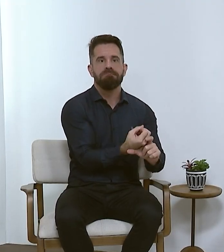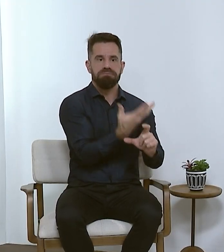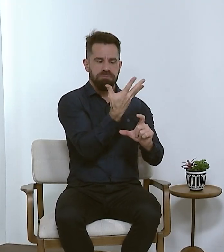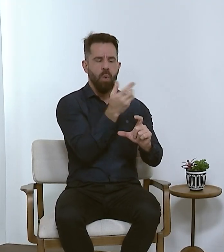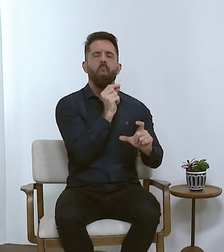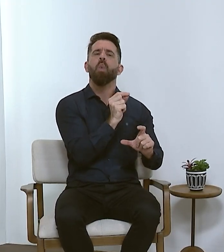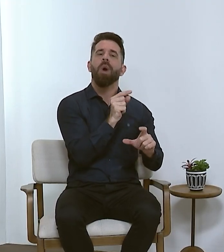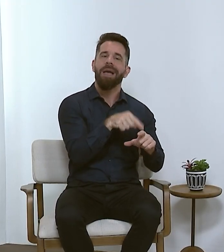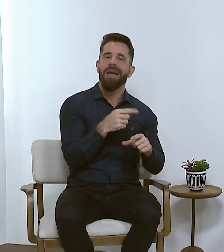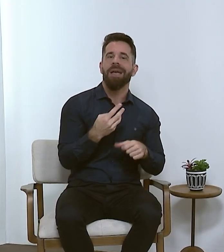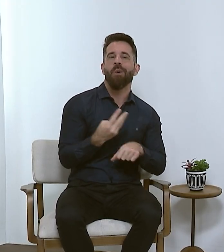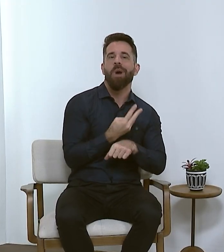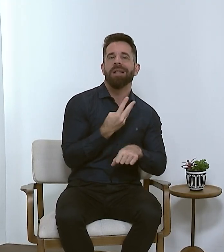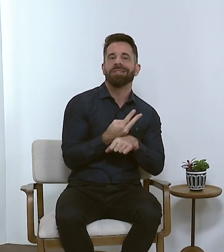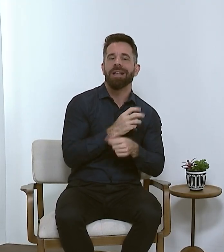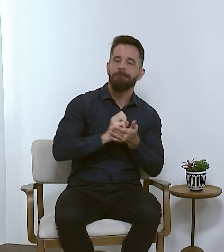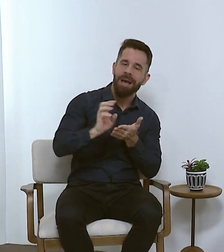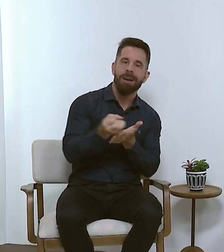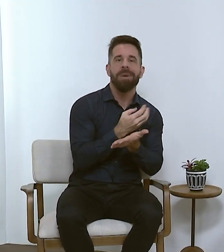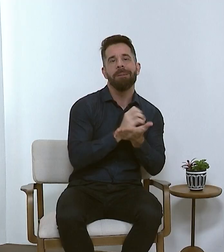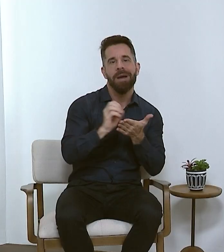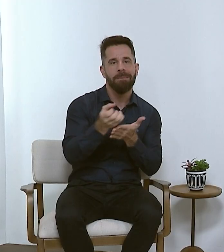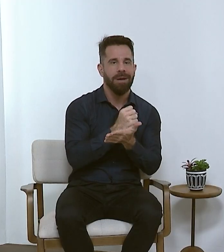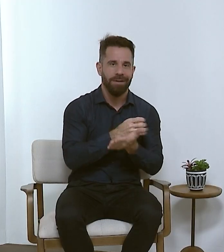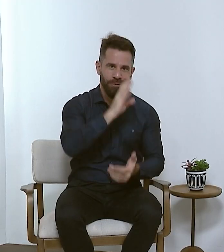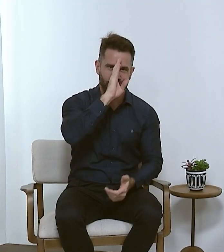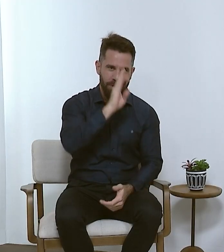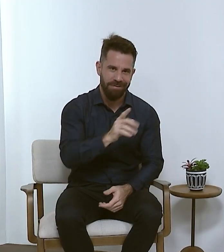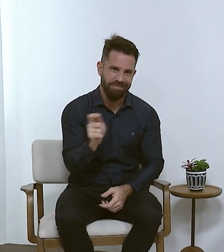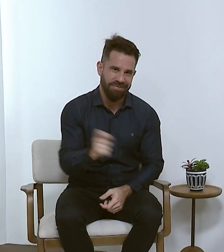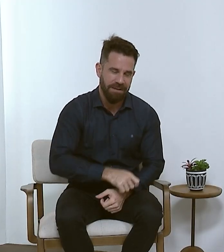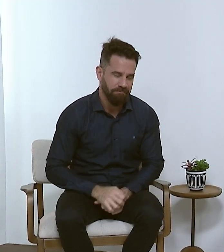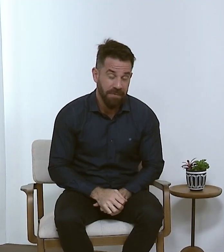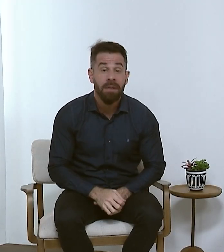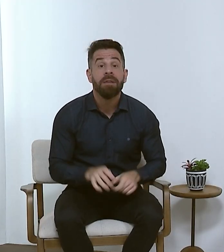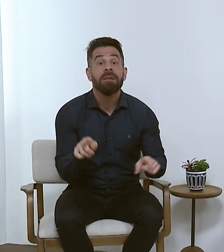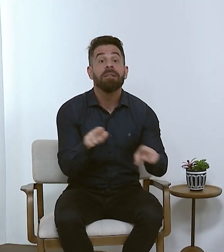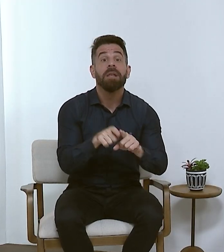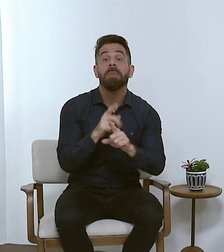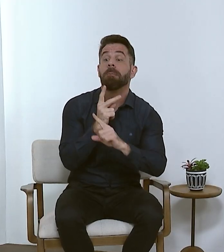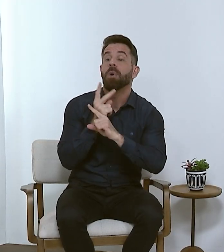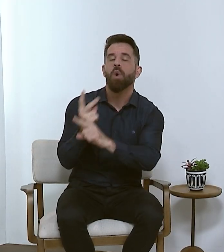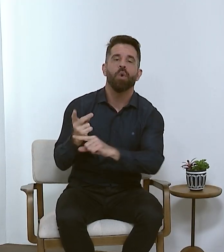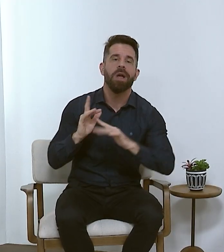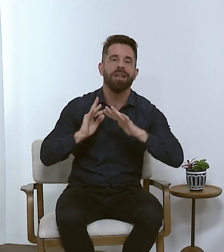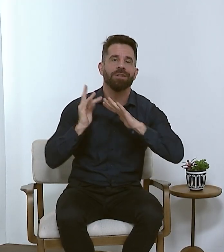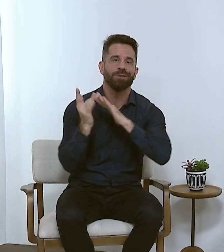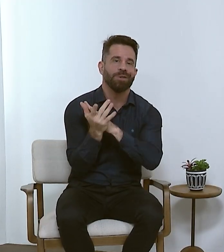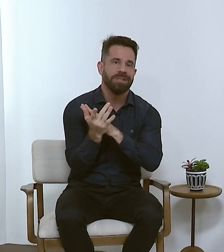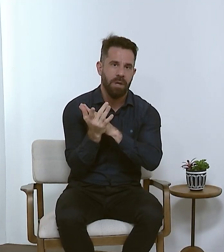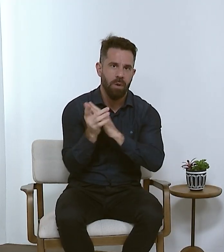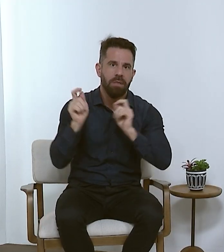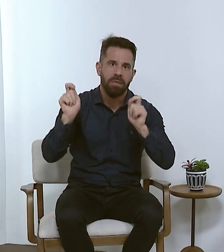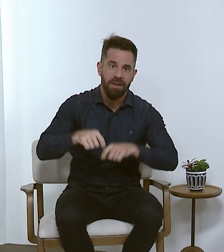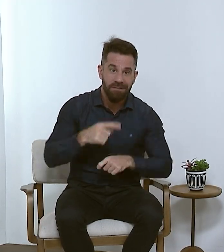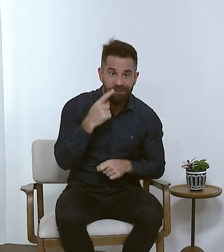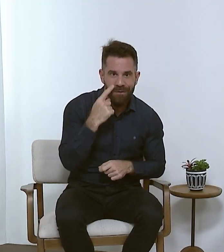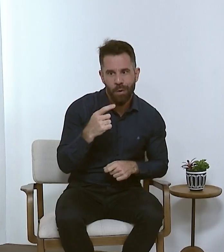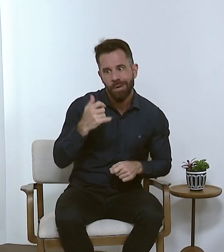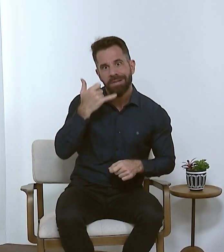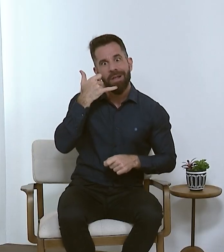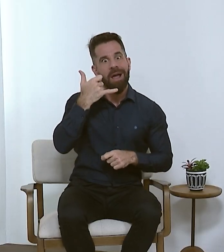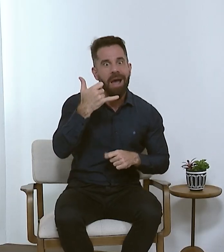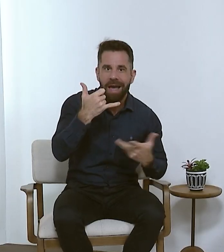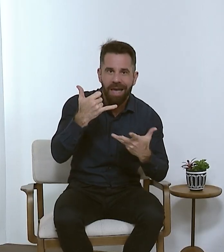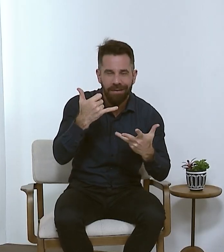uma mensagem direta para a gente. Além disso, pode procurar também os nossos perfis nas redes sociais, já que pegou o celular aí para